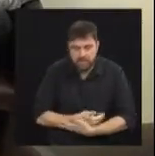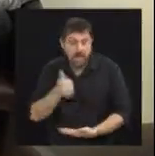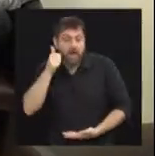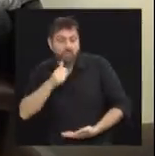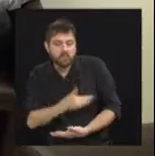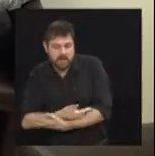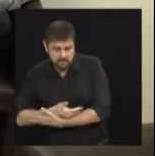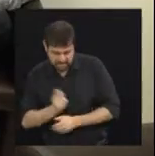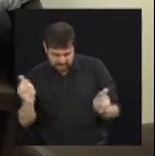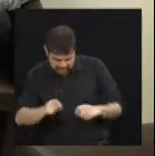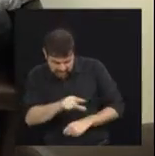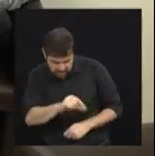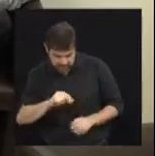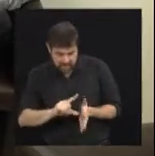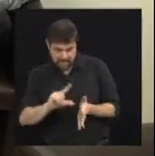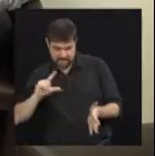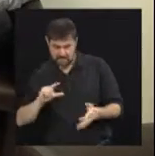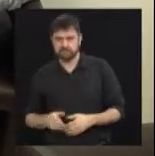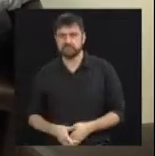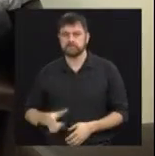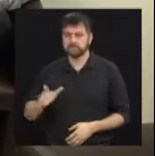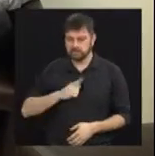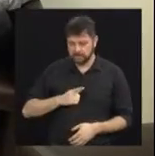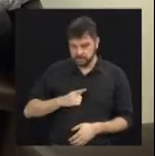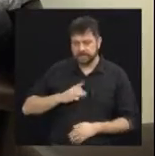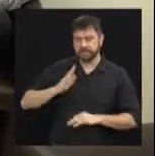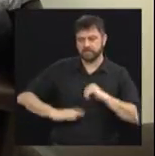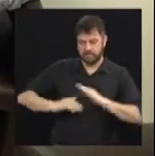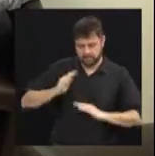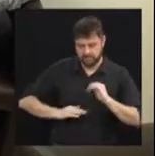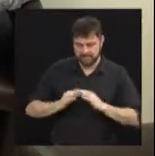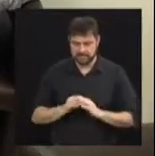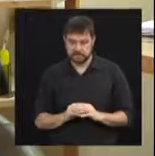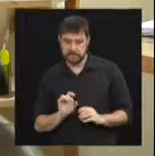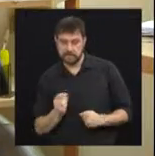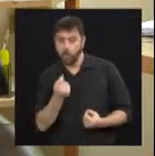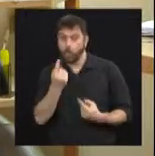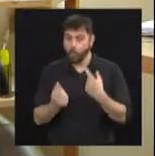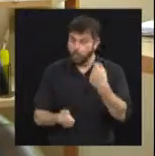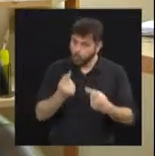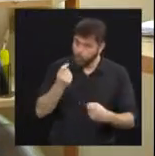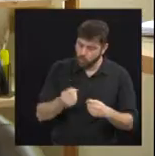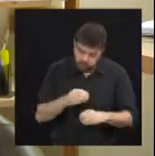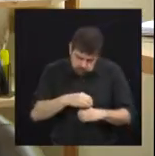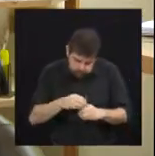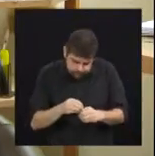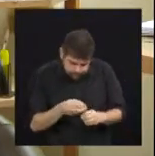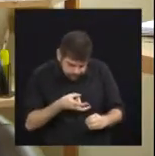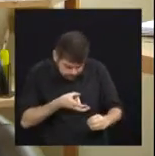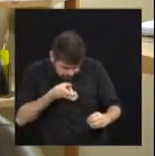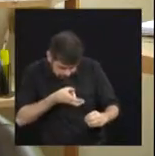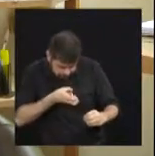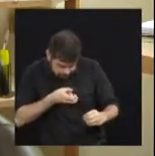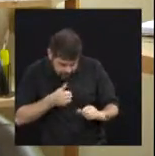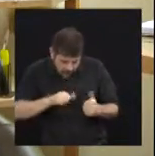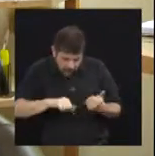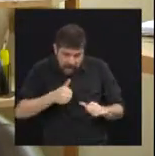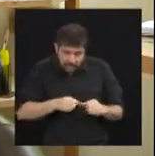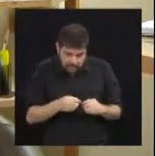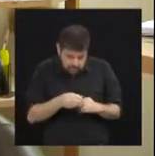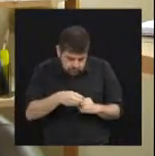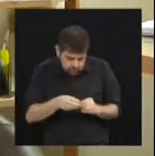verdade, existe a biópsia de embriões que nós fazemos em algumas situações, que é um procedimento em que nós avaliamos algumas